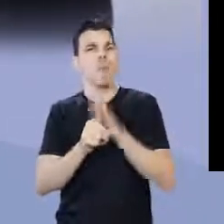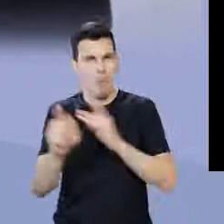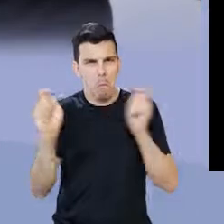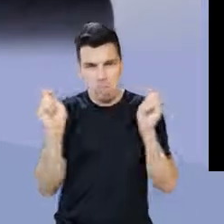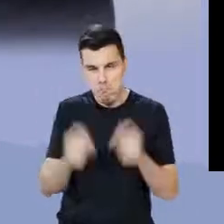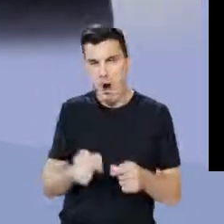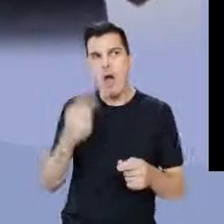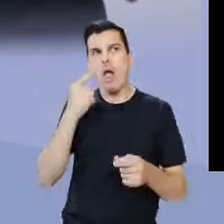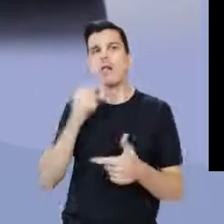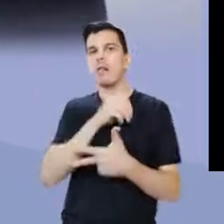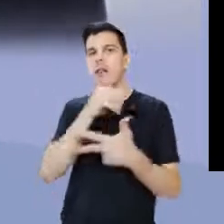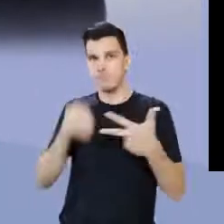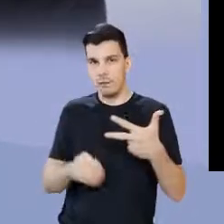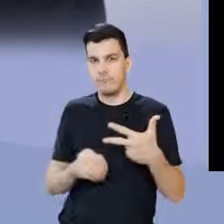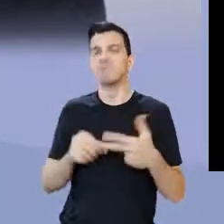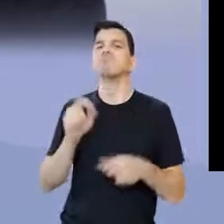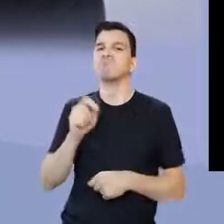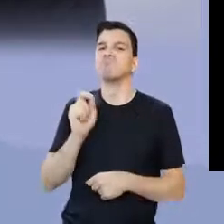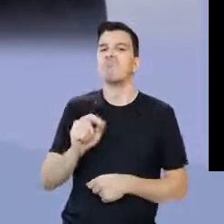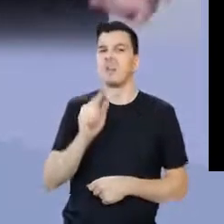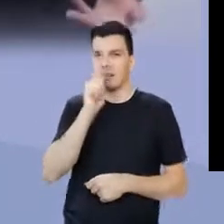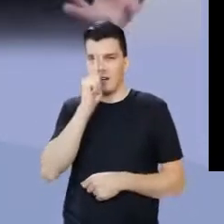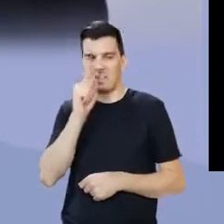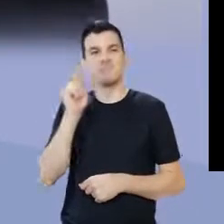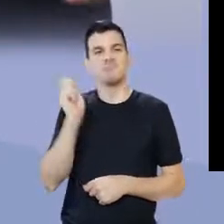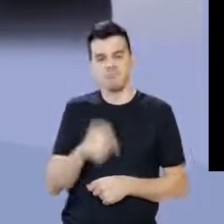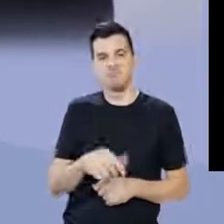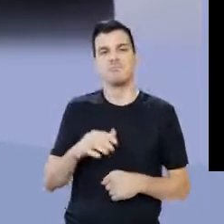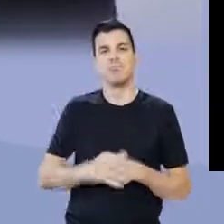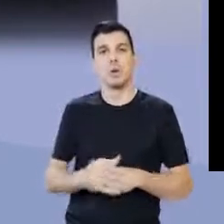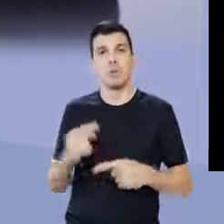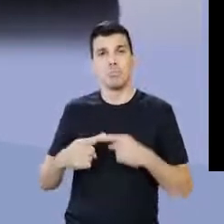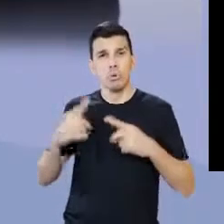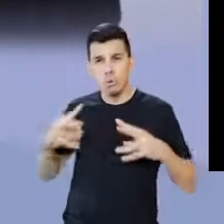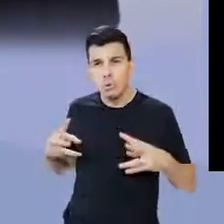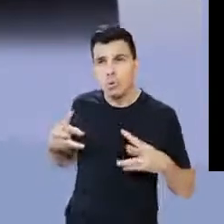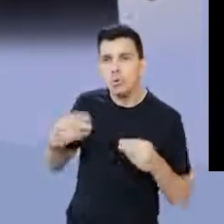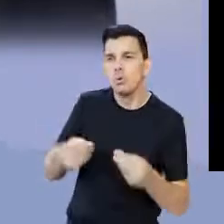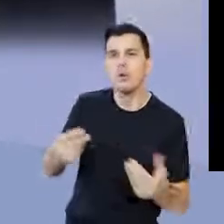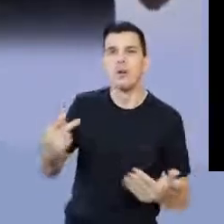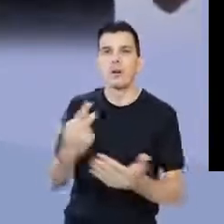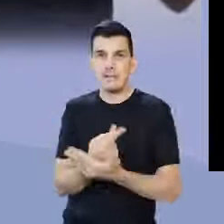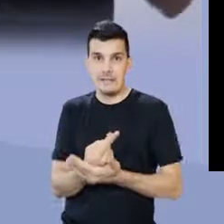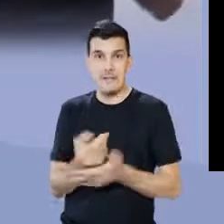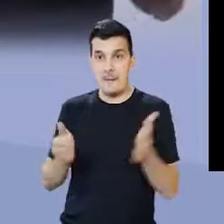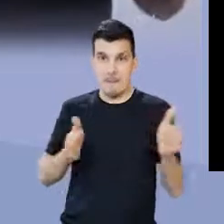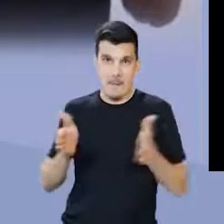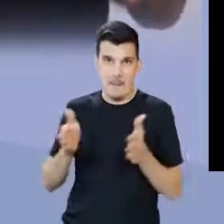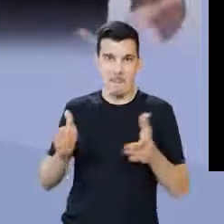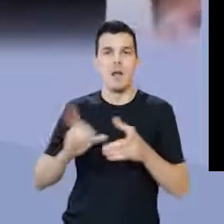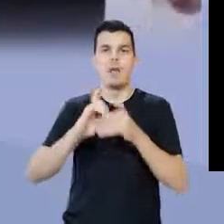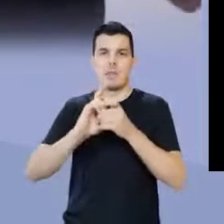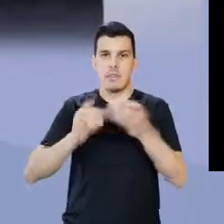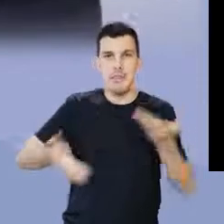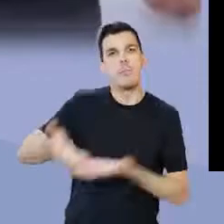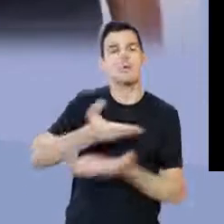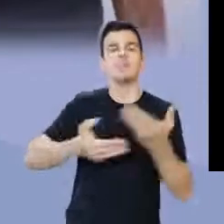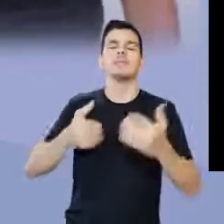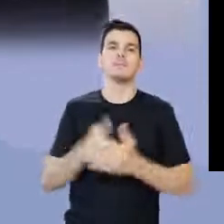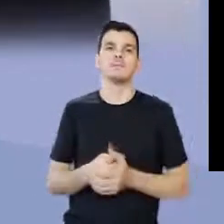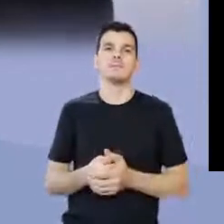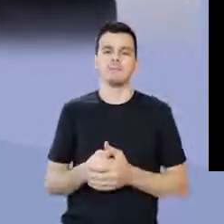questão, eu apostaria no mundo grego, claro! Vamos ver agora onde tudo aconteceu com o nome de